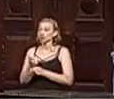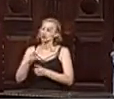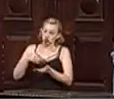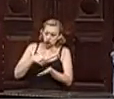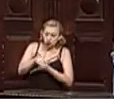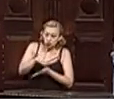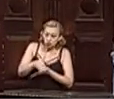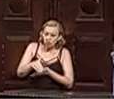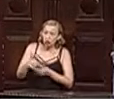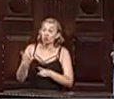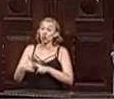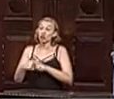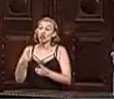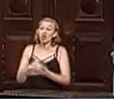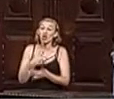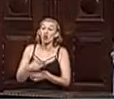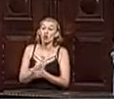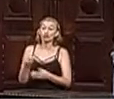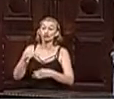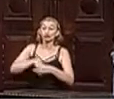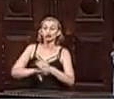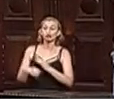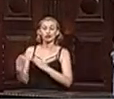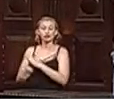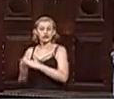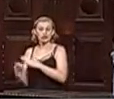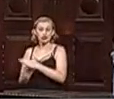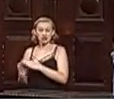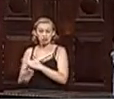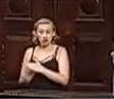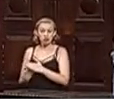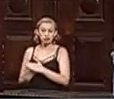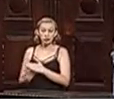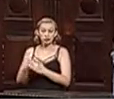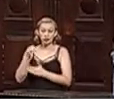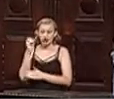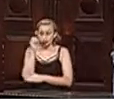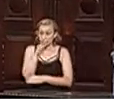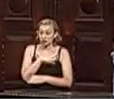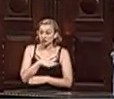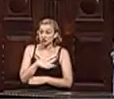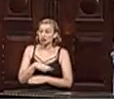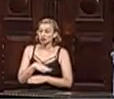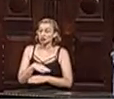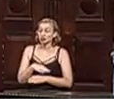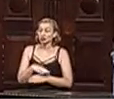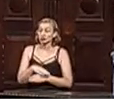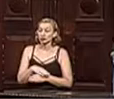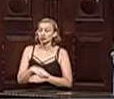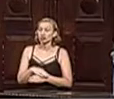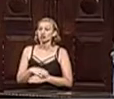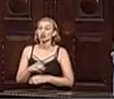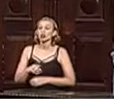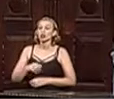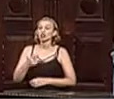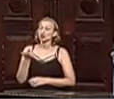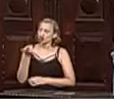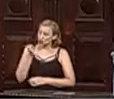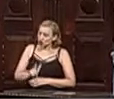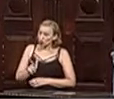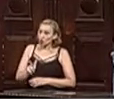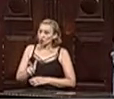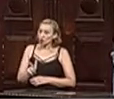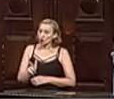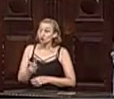nível federal, que foi acusado e processado internamente, que levou a sua demissão, repito, por justa